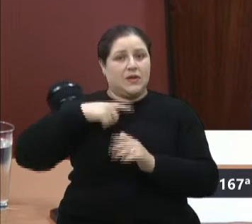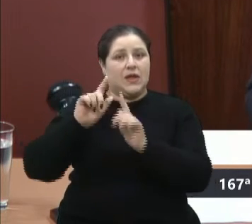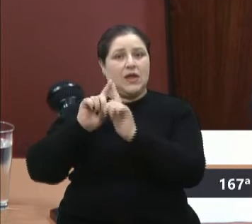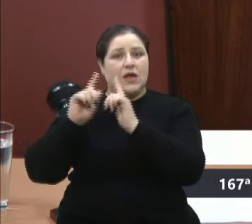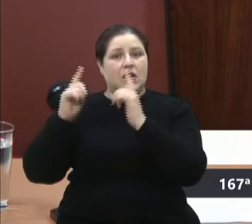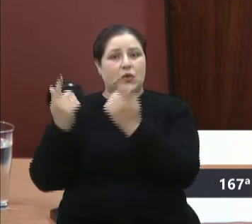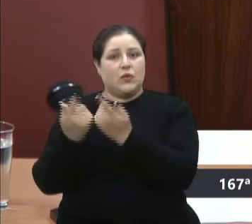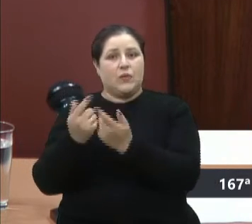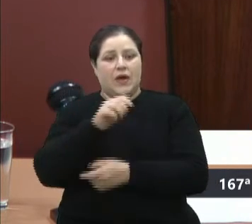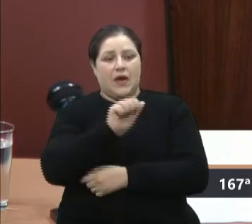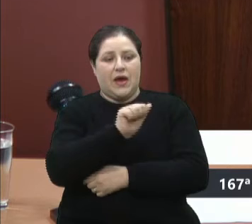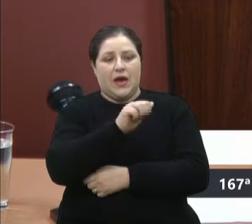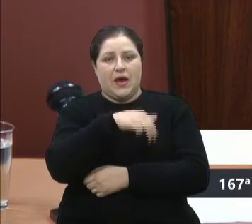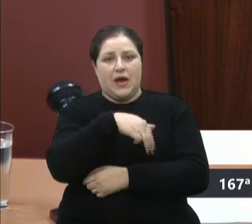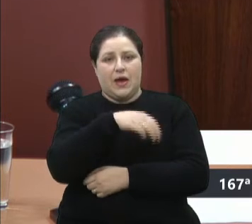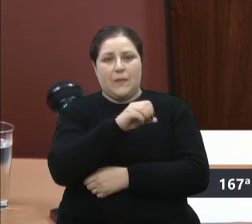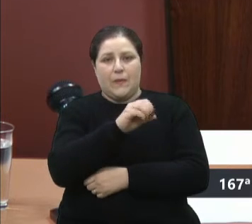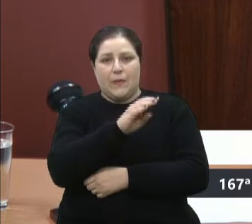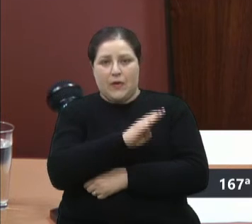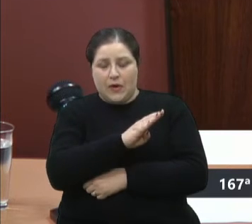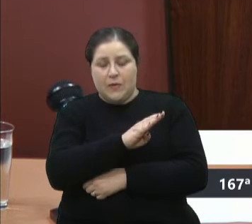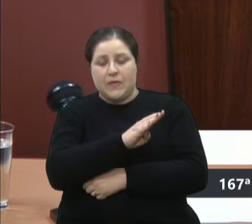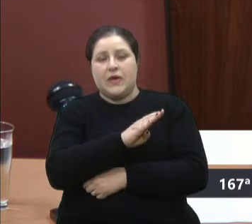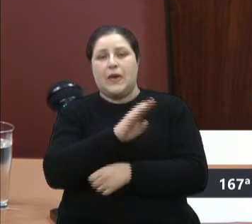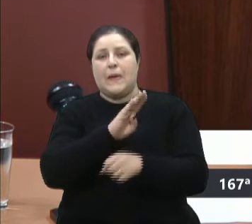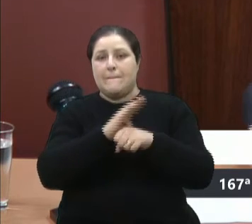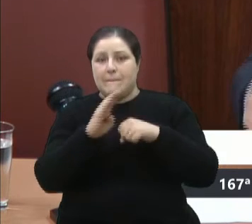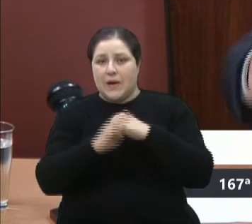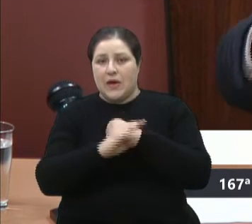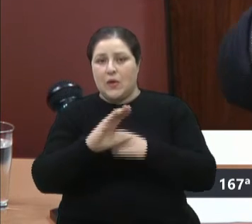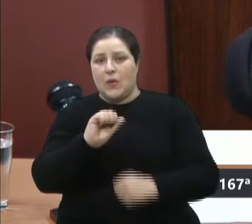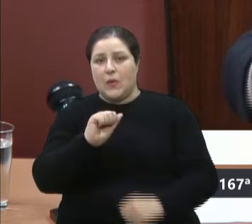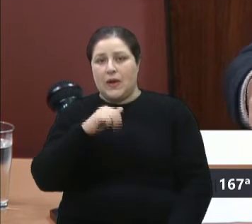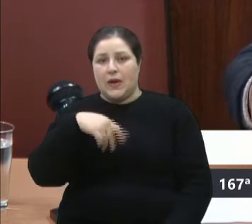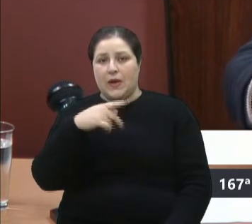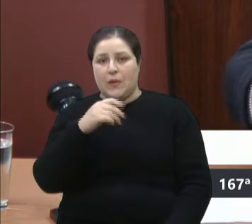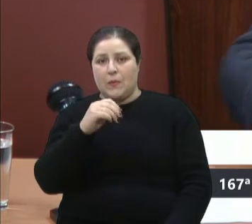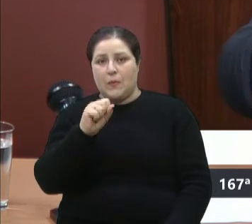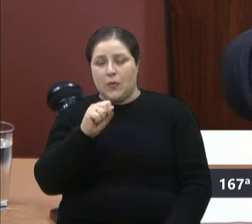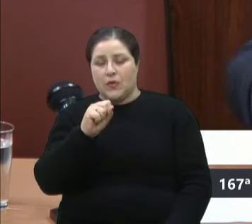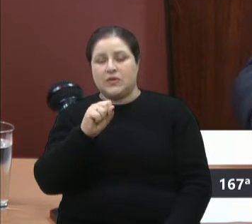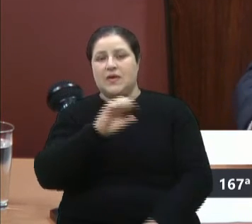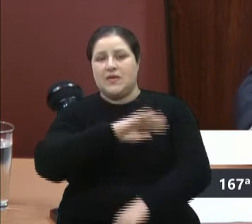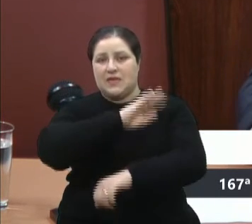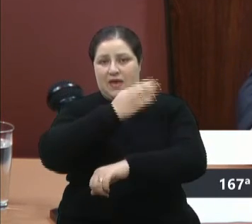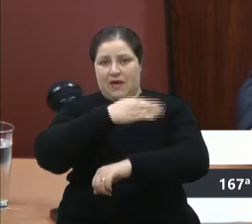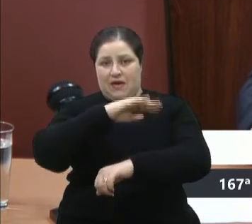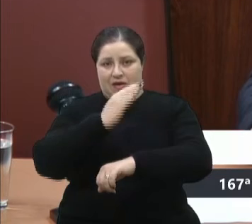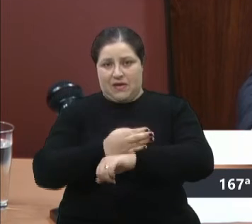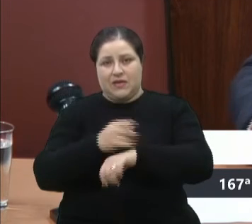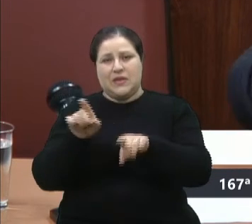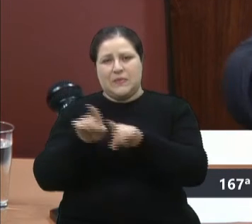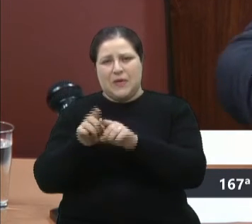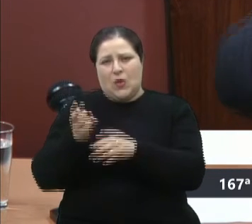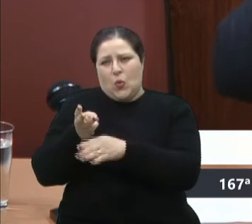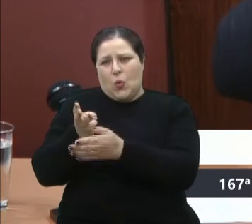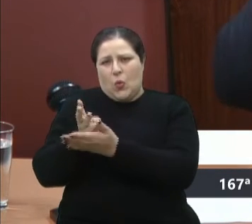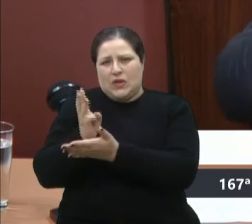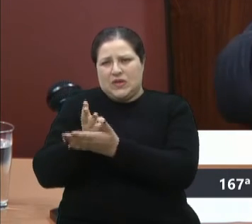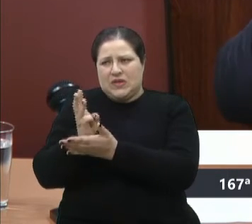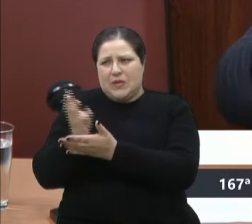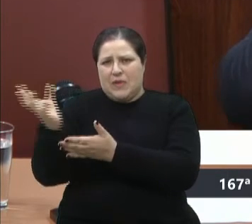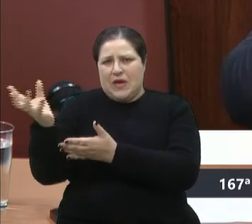AMOB do Campos da Serra, na segunda-feira, e no meu WhatsApp eu recebi várias reclamações da situação